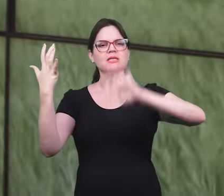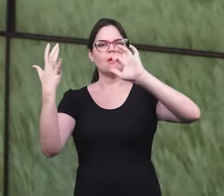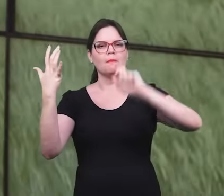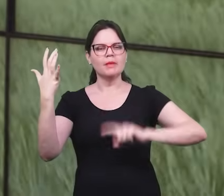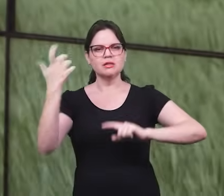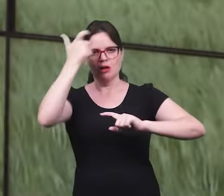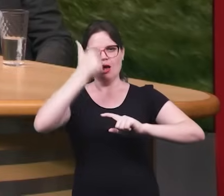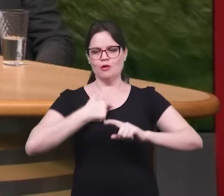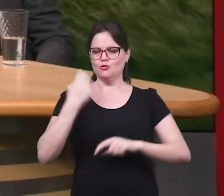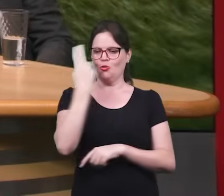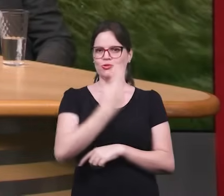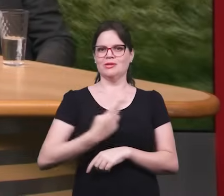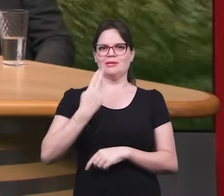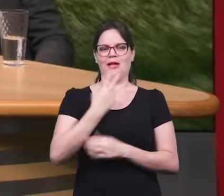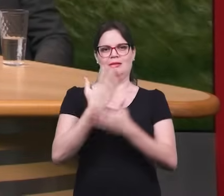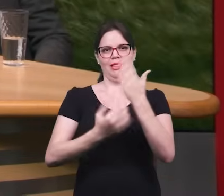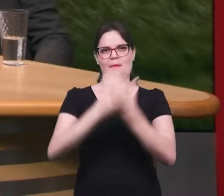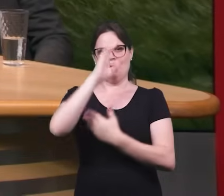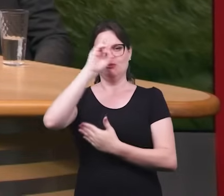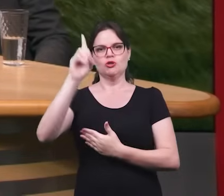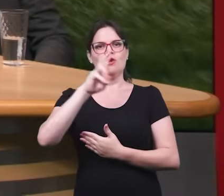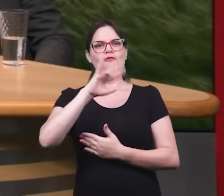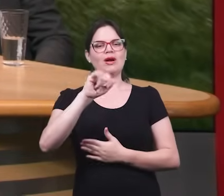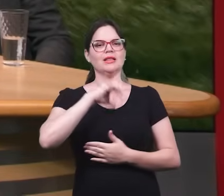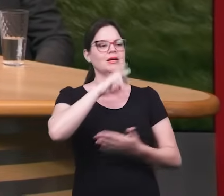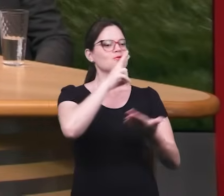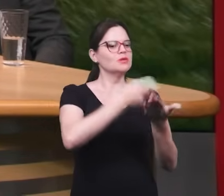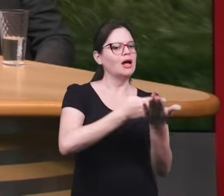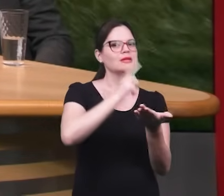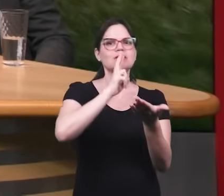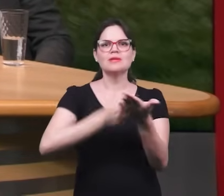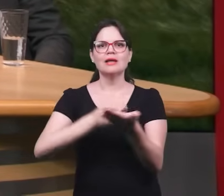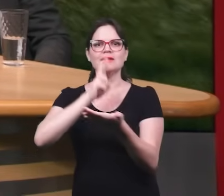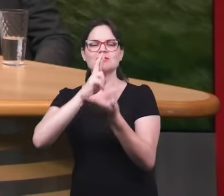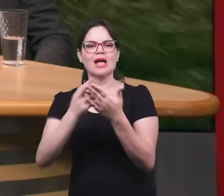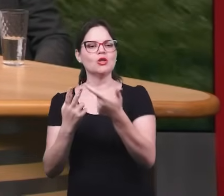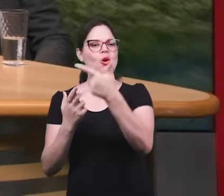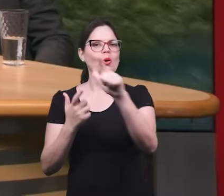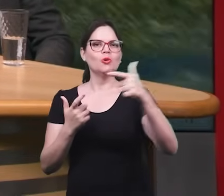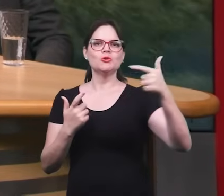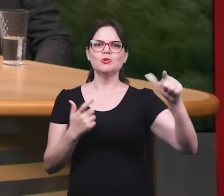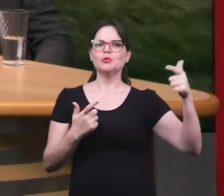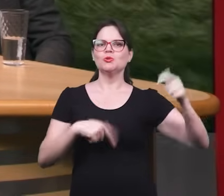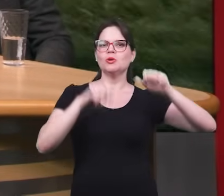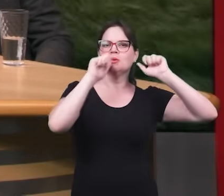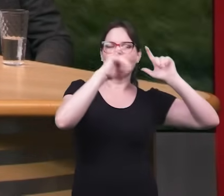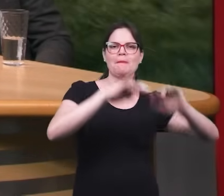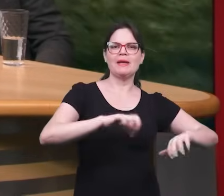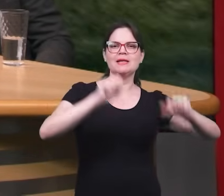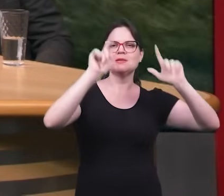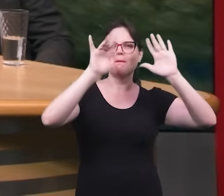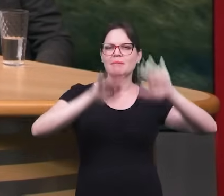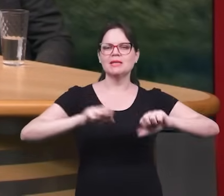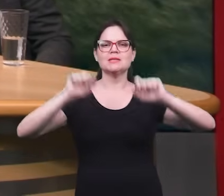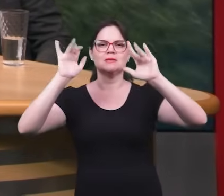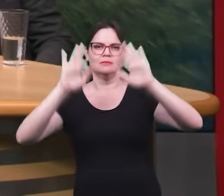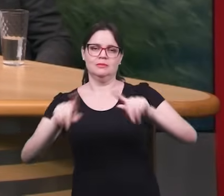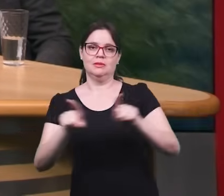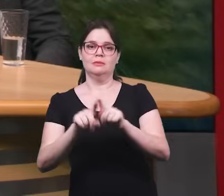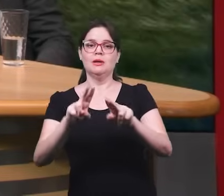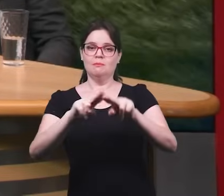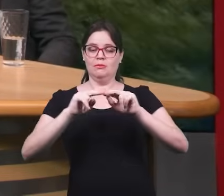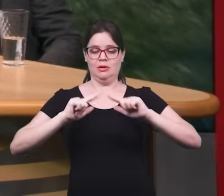corpo de de Cristo e você pensa mas para fazer isso aqui é muito difícil como homens por isso que o fruto é do espírito não é nosso